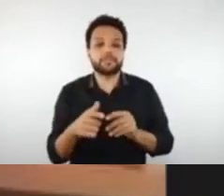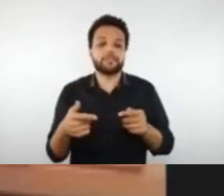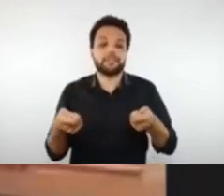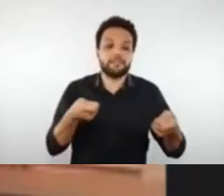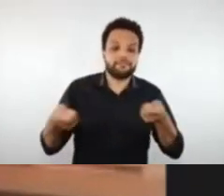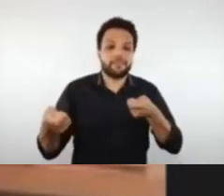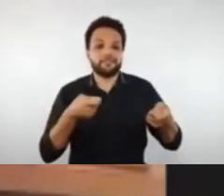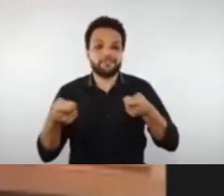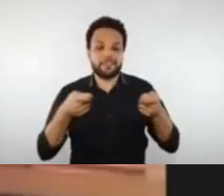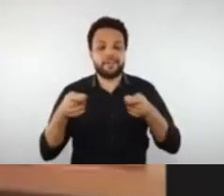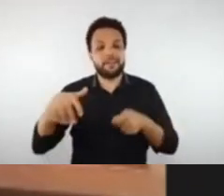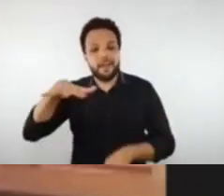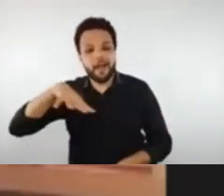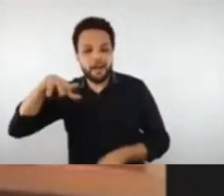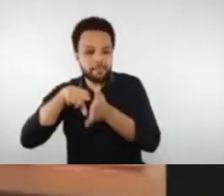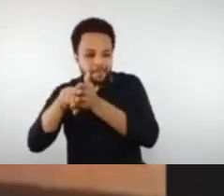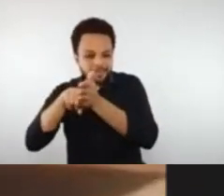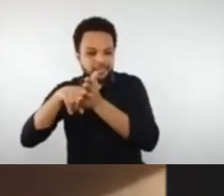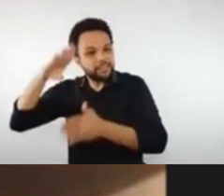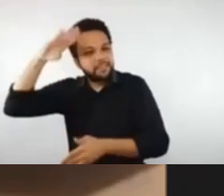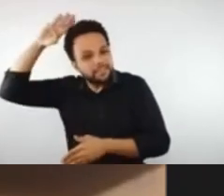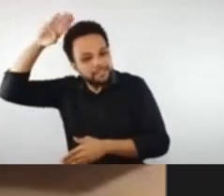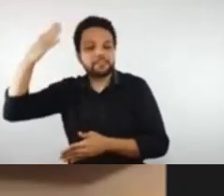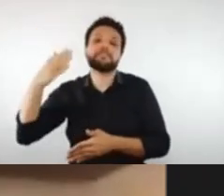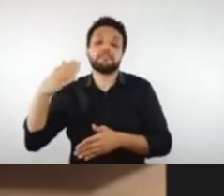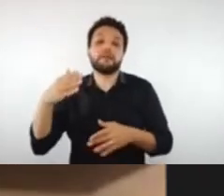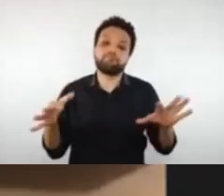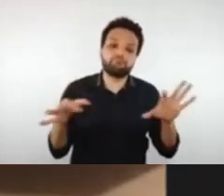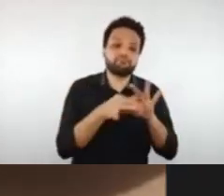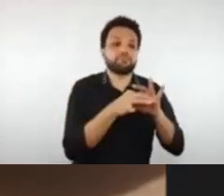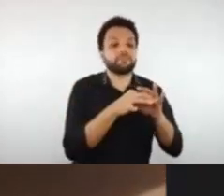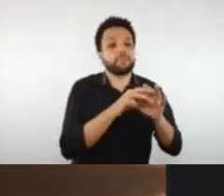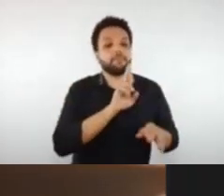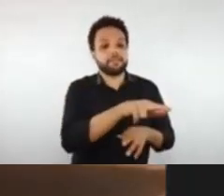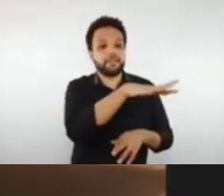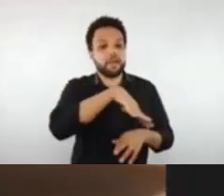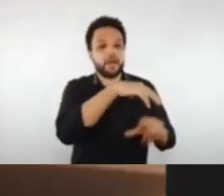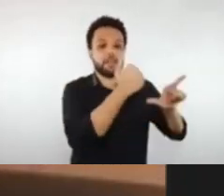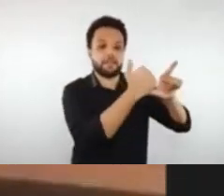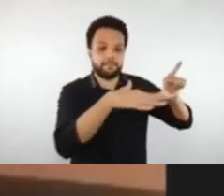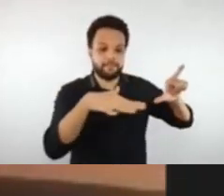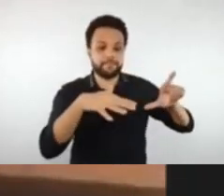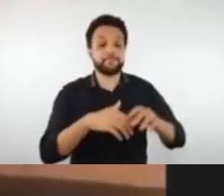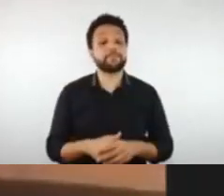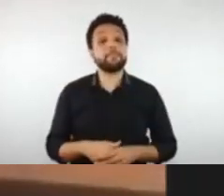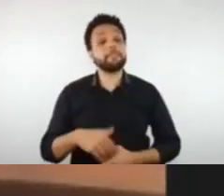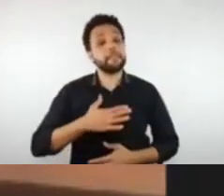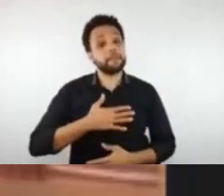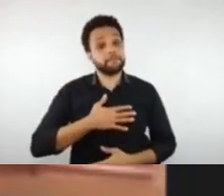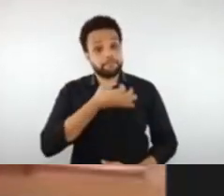uma OSCIP, tudo para dar conta dessa integração e dessa aproximação com a academia.